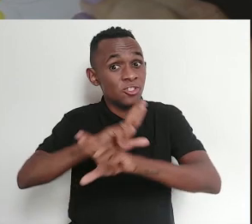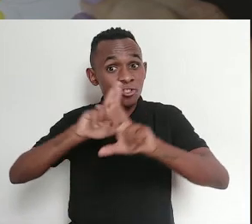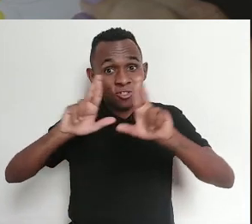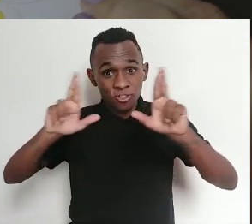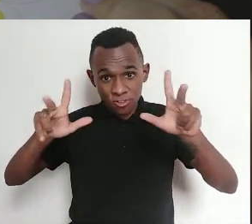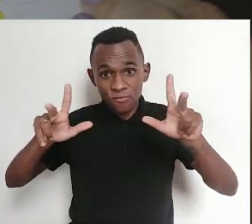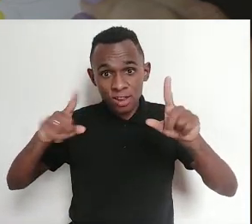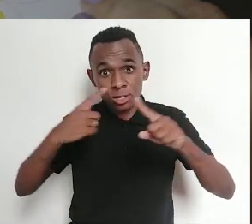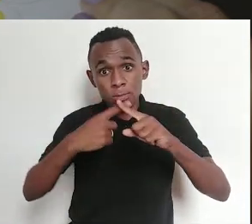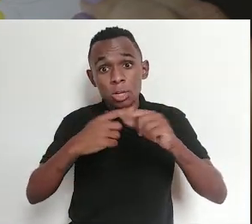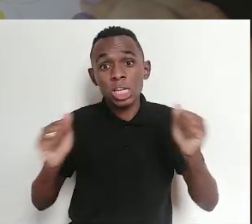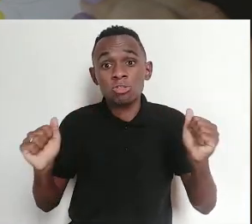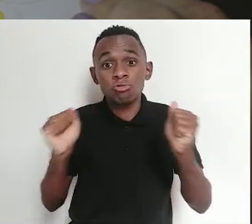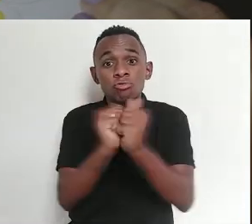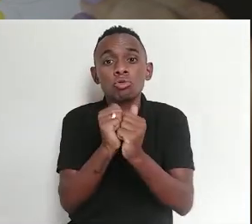verde purinho aqui.